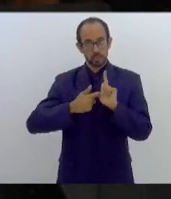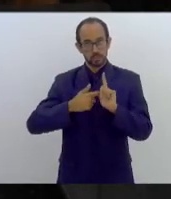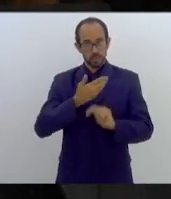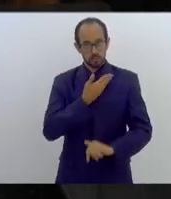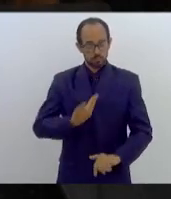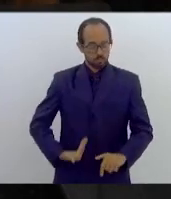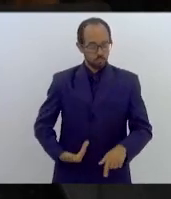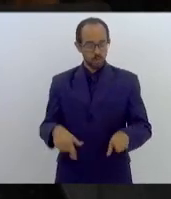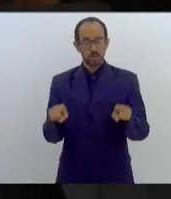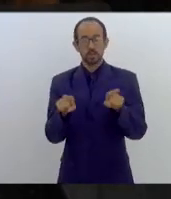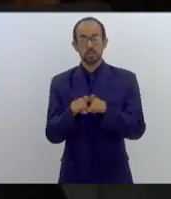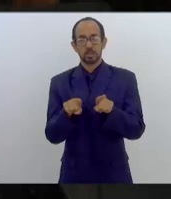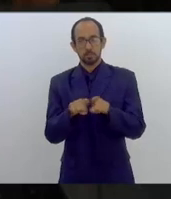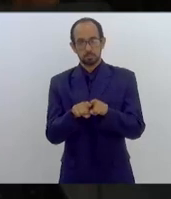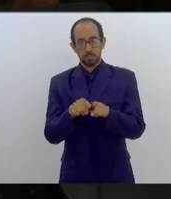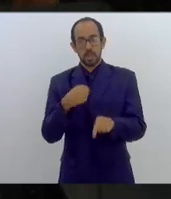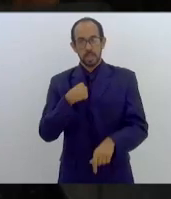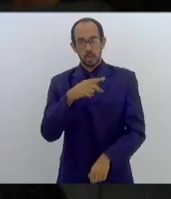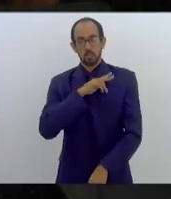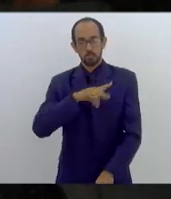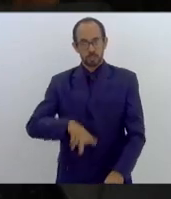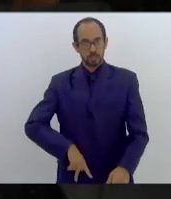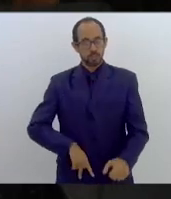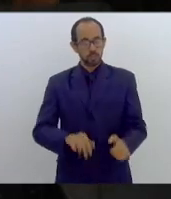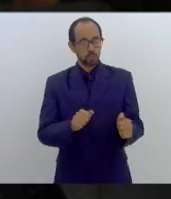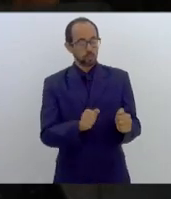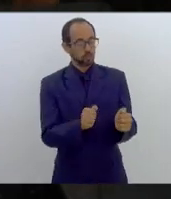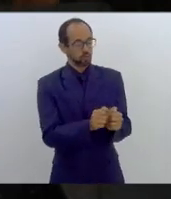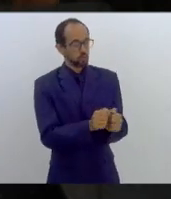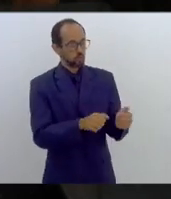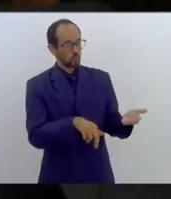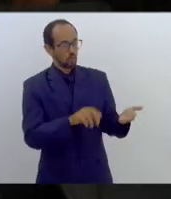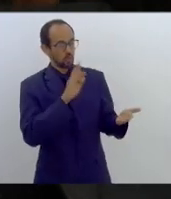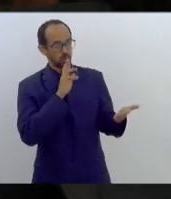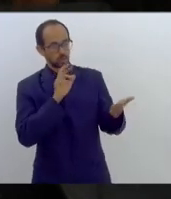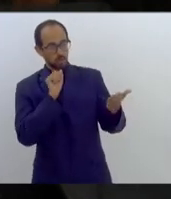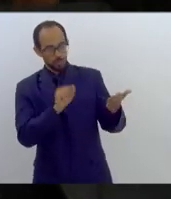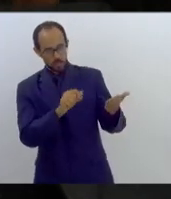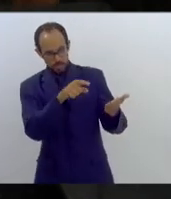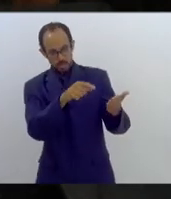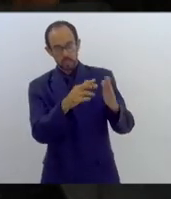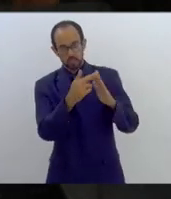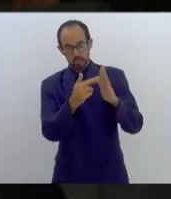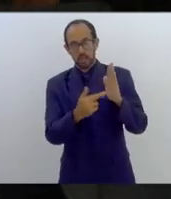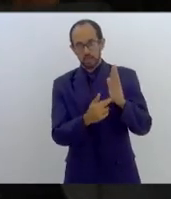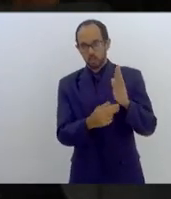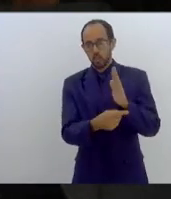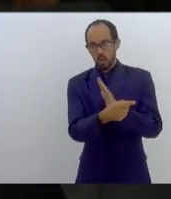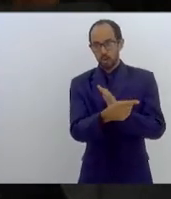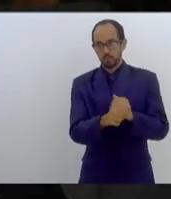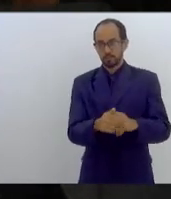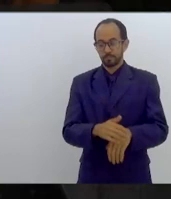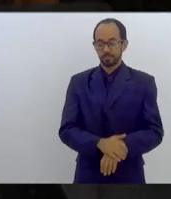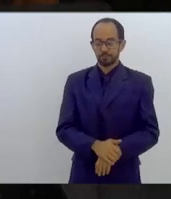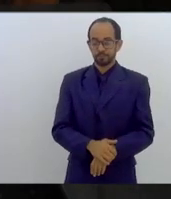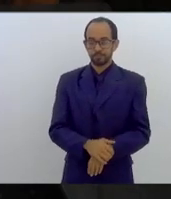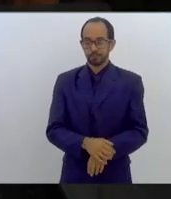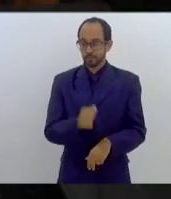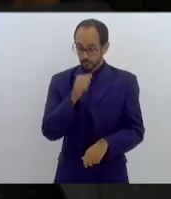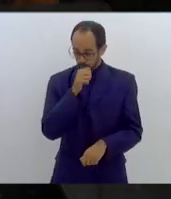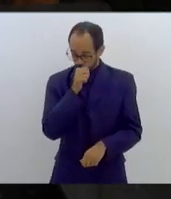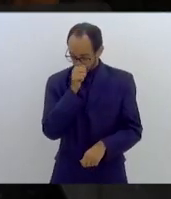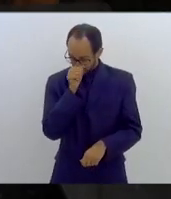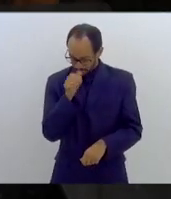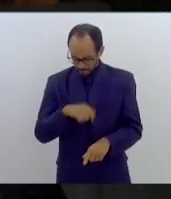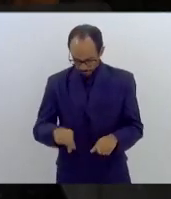que presidia a comissão, o deputado Rodrigo Amorim foi relator, e